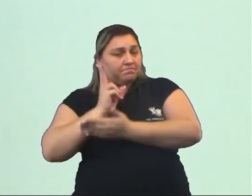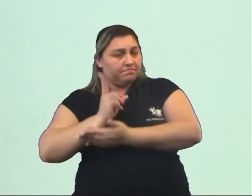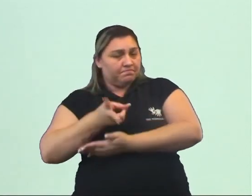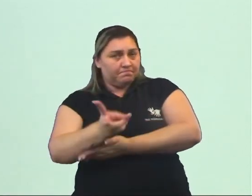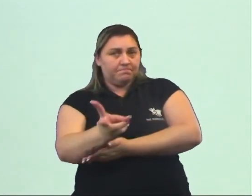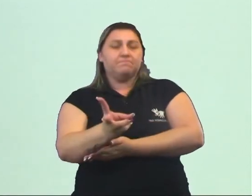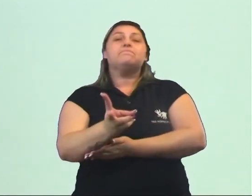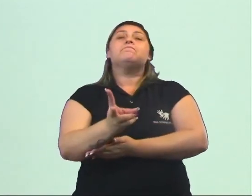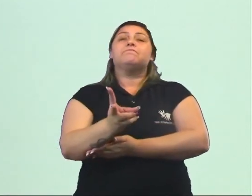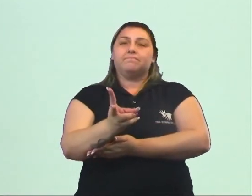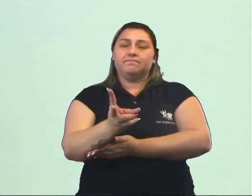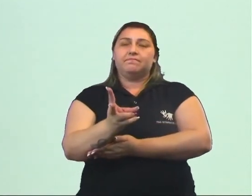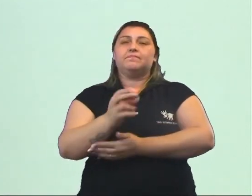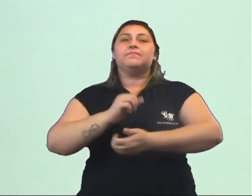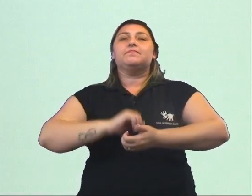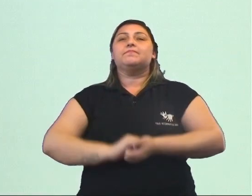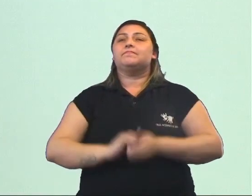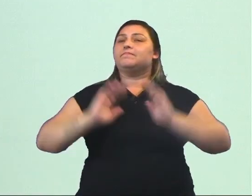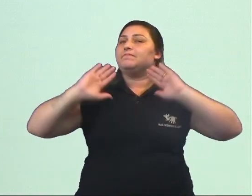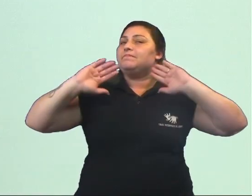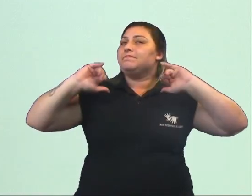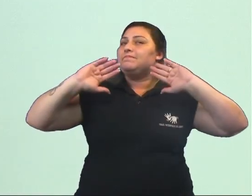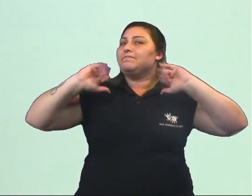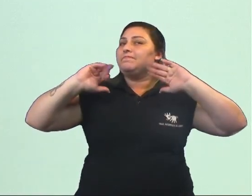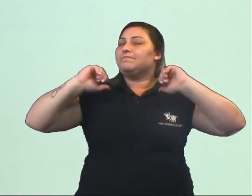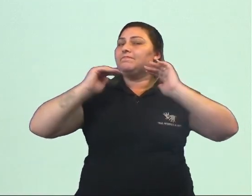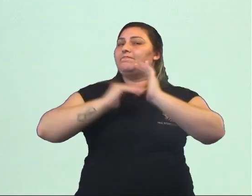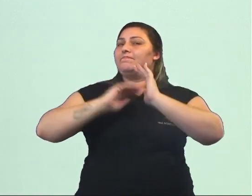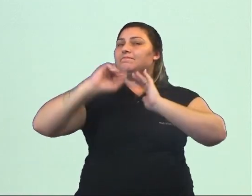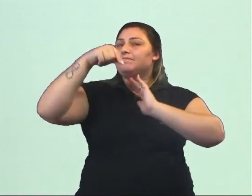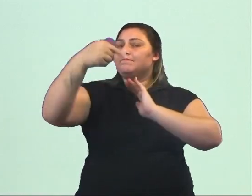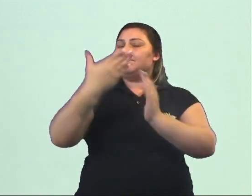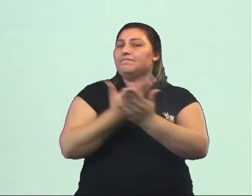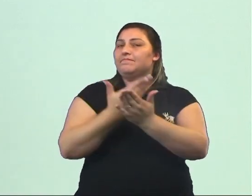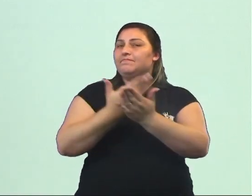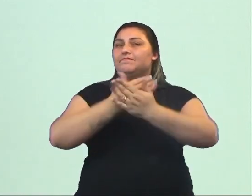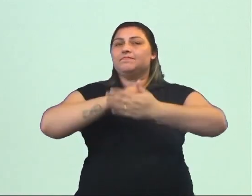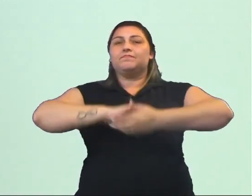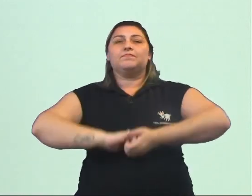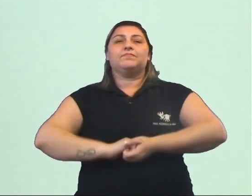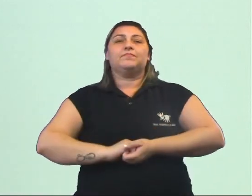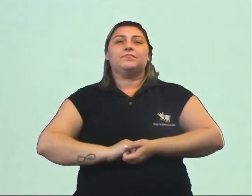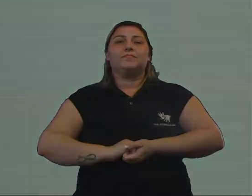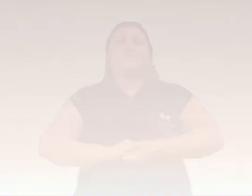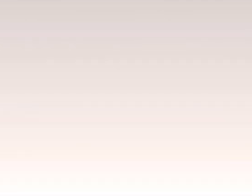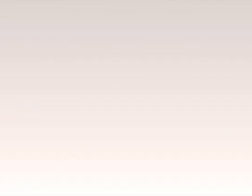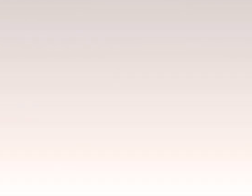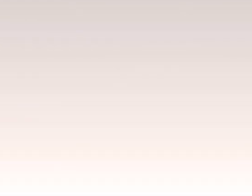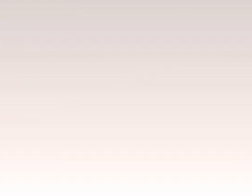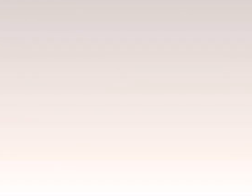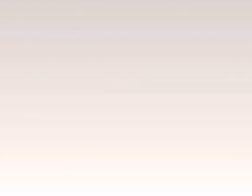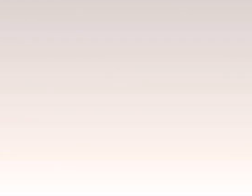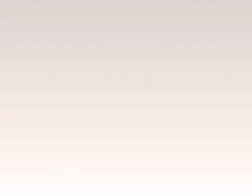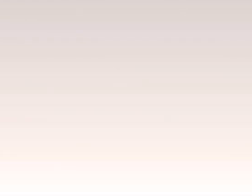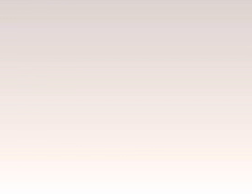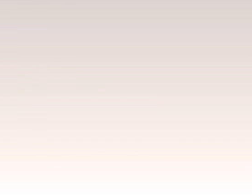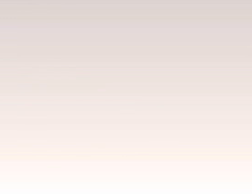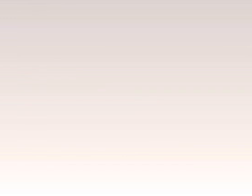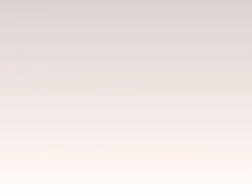a essa e outras aulas na plataforma Eduque. Tchau, tchau e até a próxima aula!